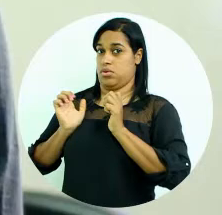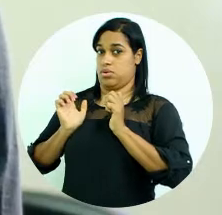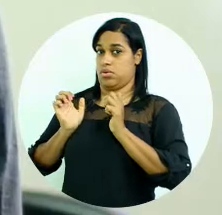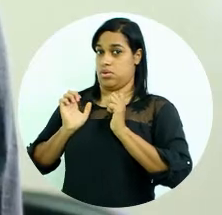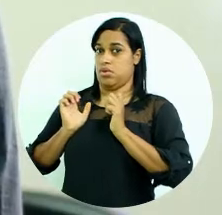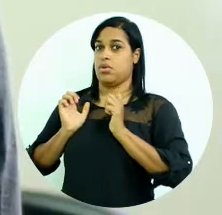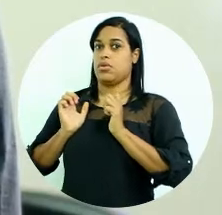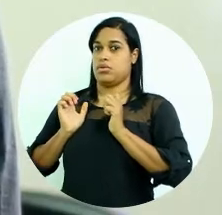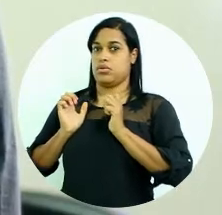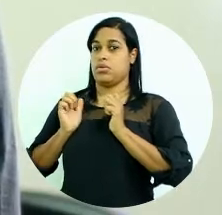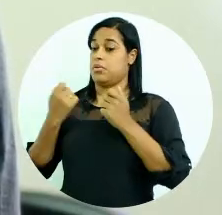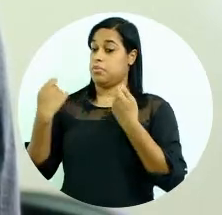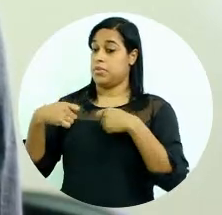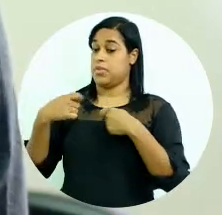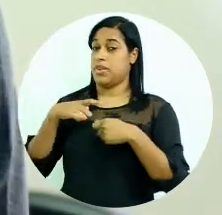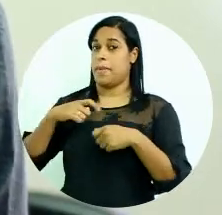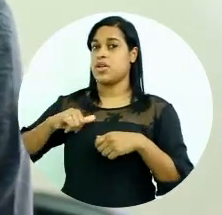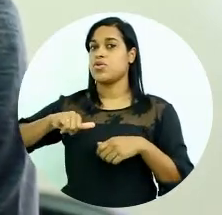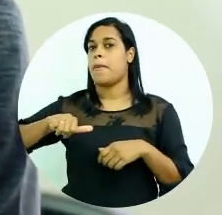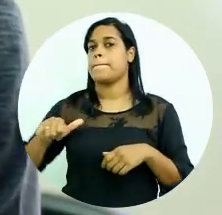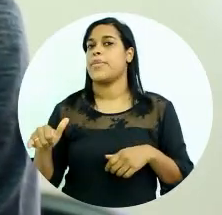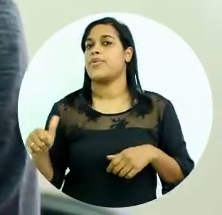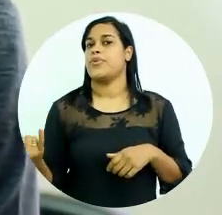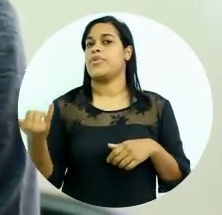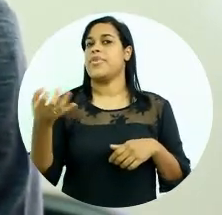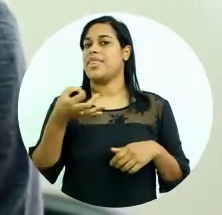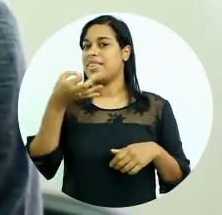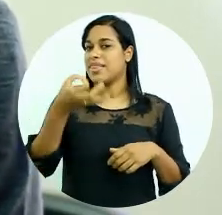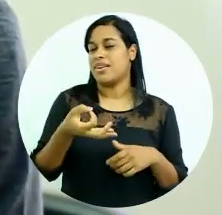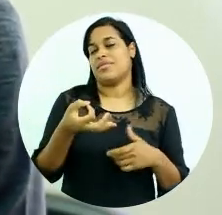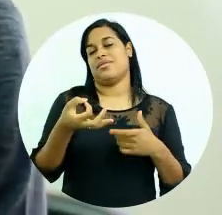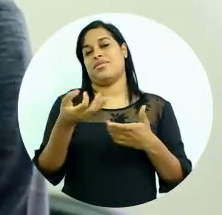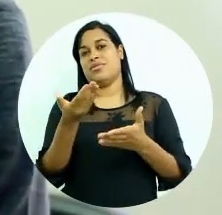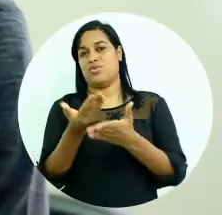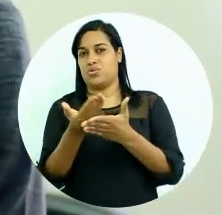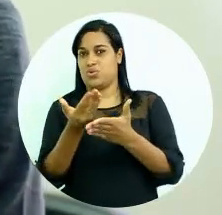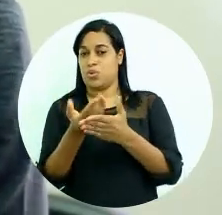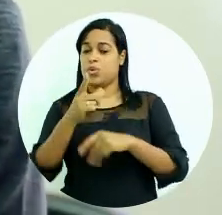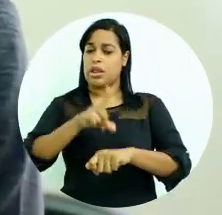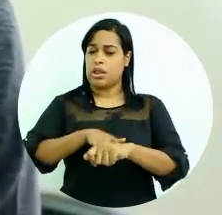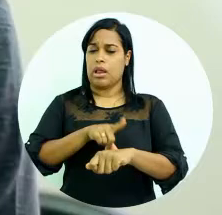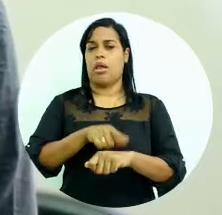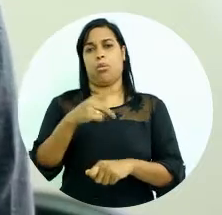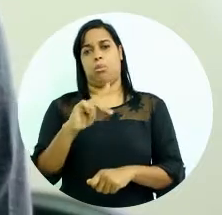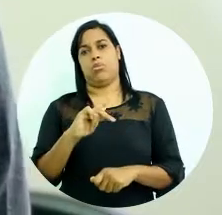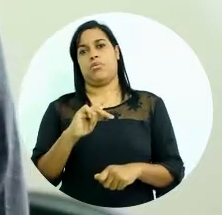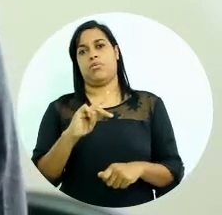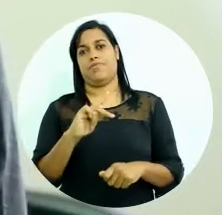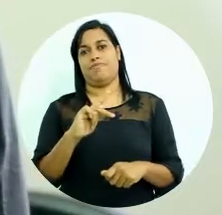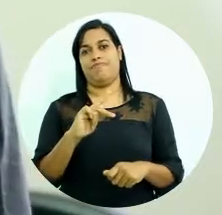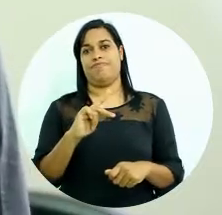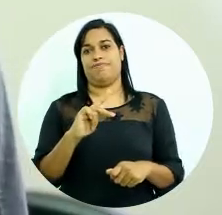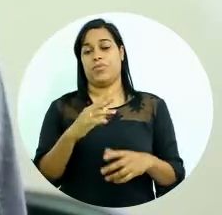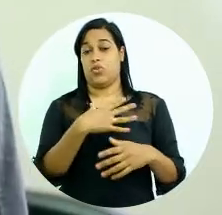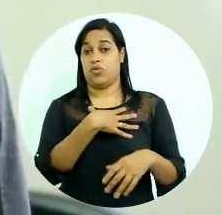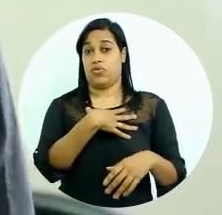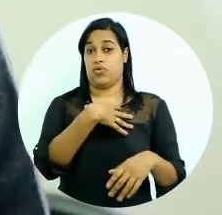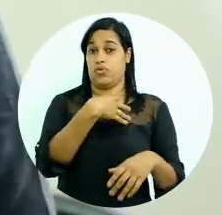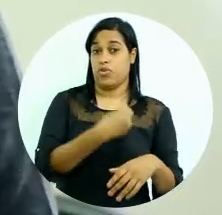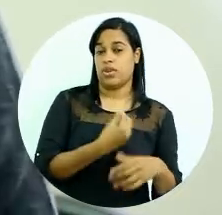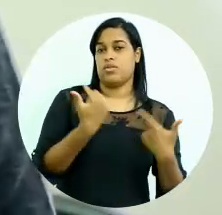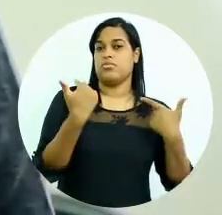elite, eles tinham mais oportunidade de estudo e tempo para isso,